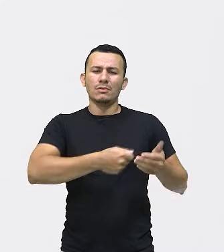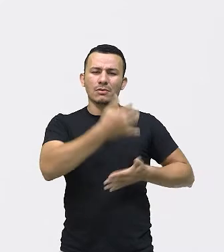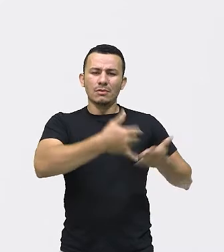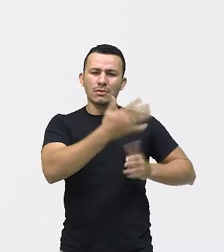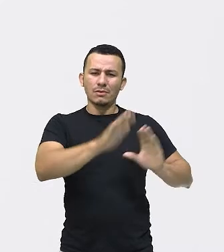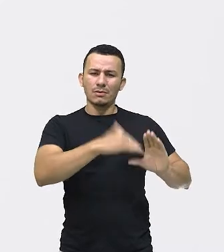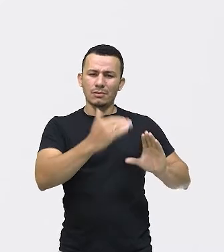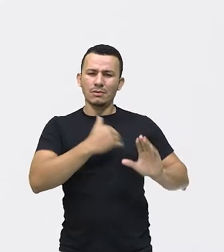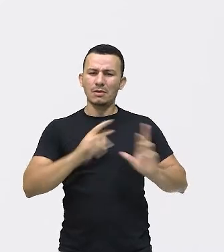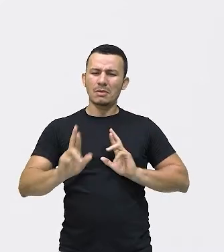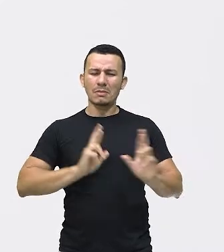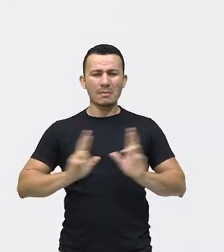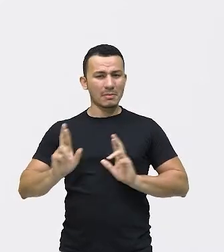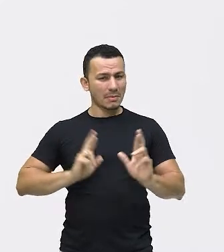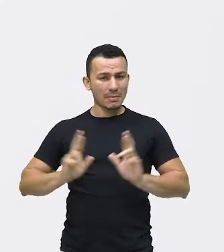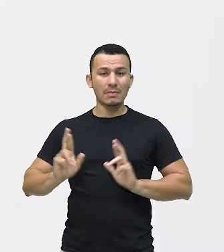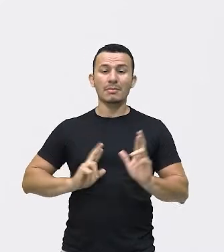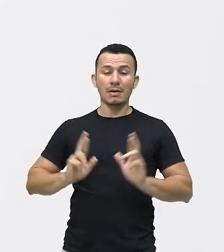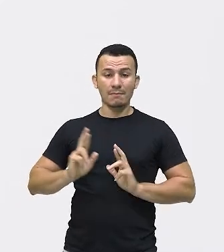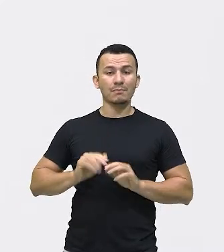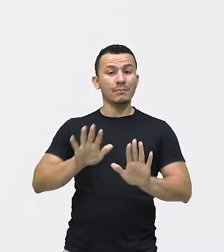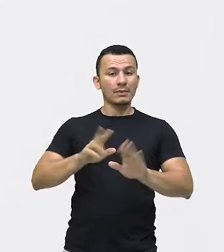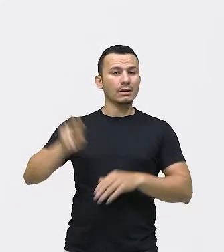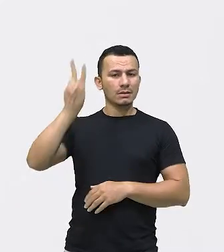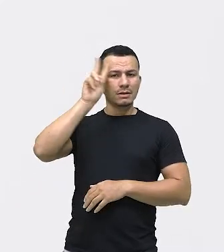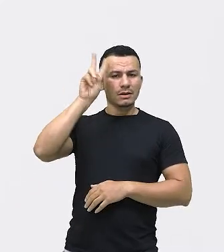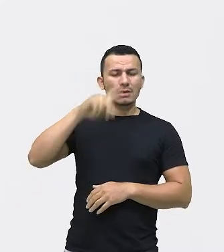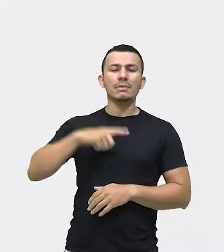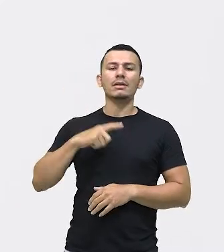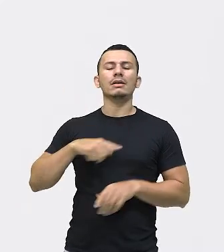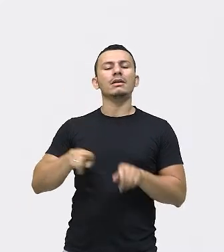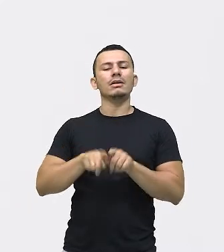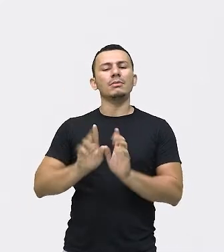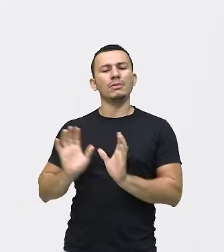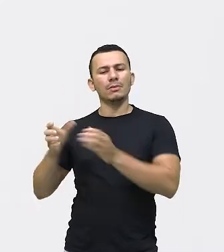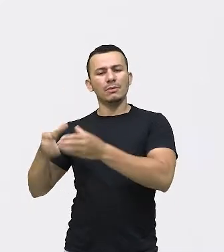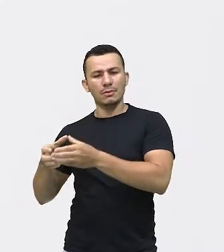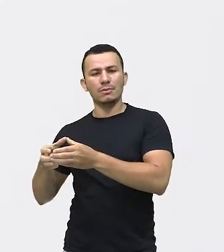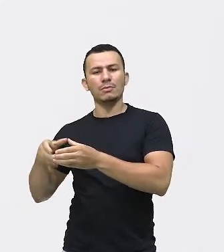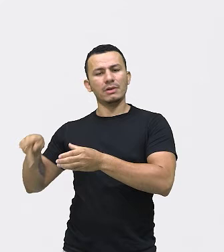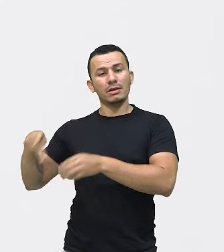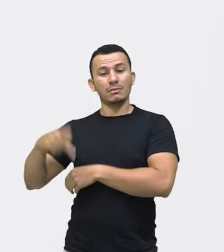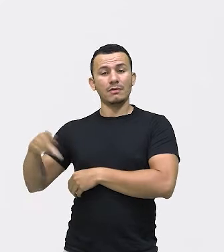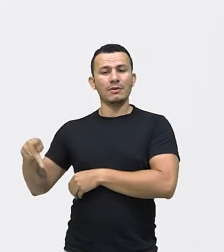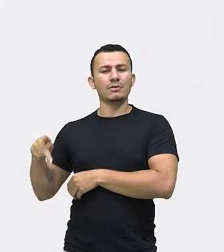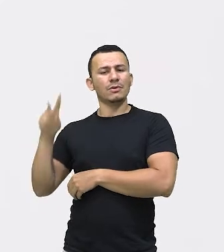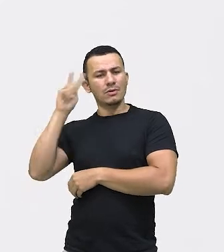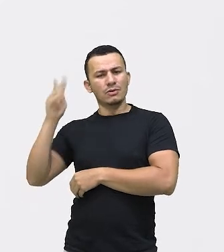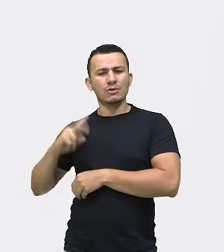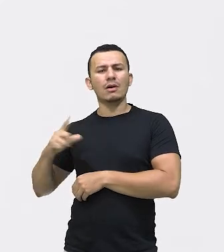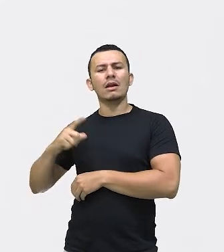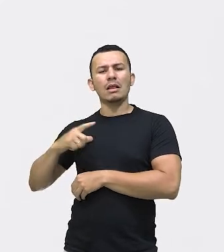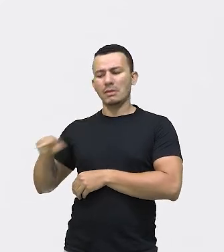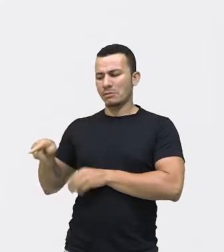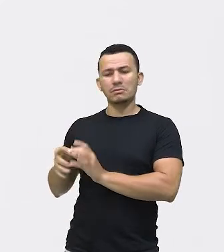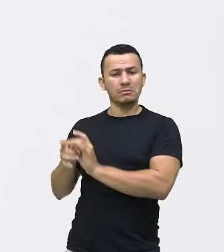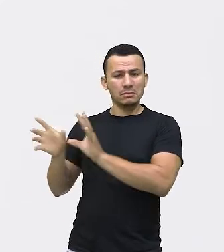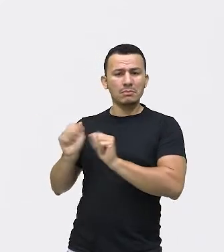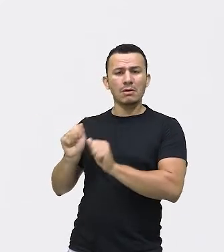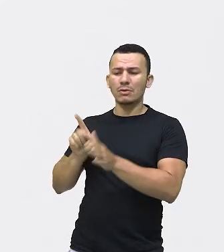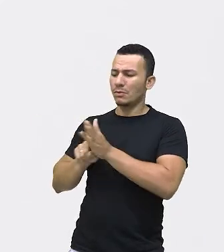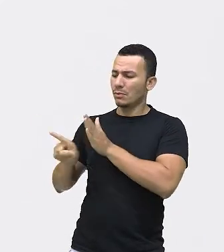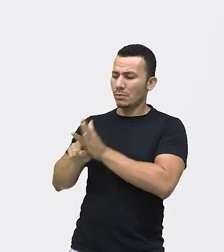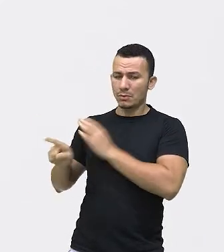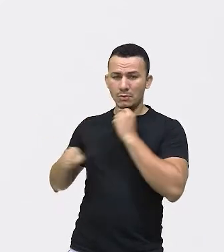movimentando aí o nosso chat, tá certo? Lembrando que nós temos aí os colegas professores de História que estão à disposição